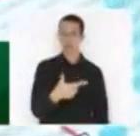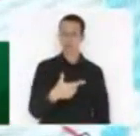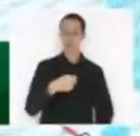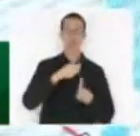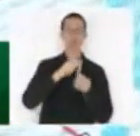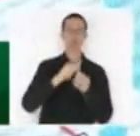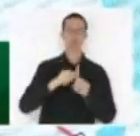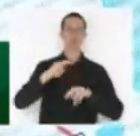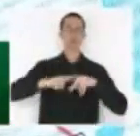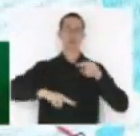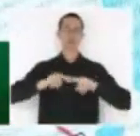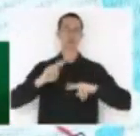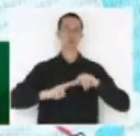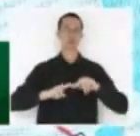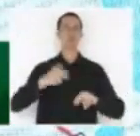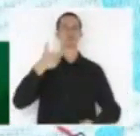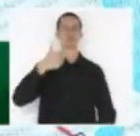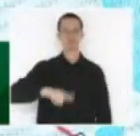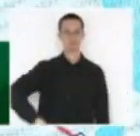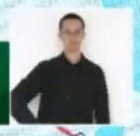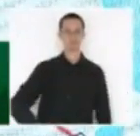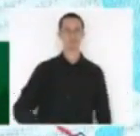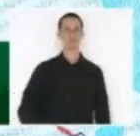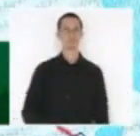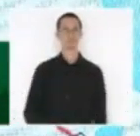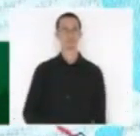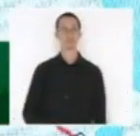primeira, a gente espera que seja a